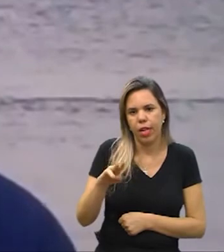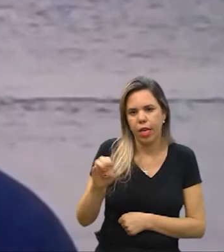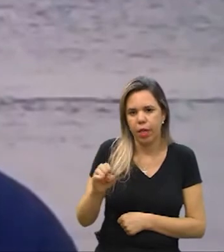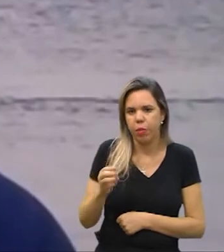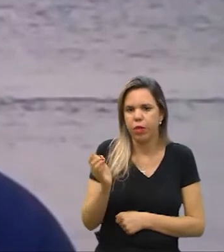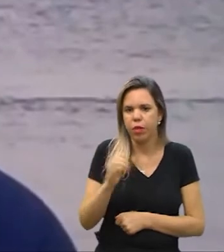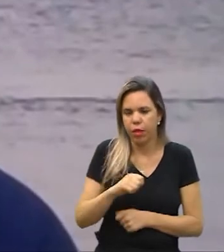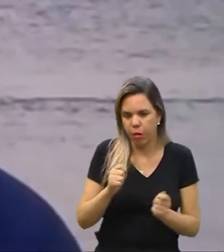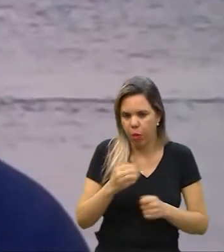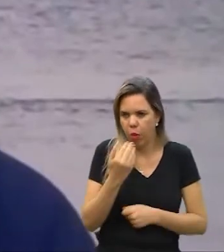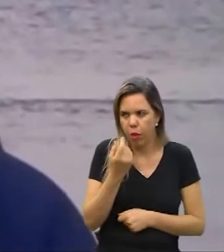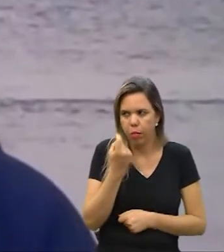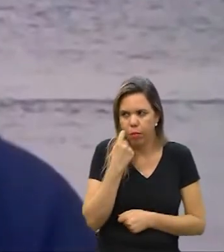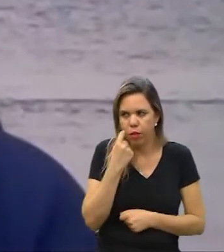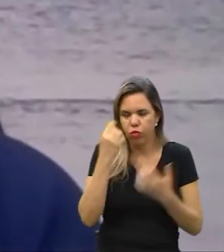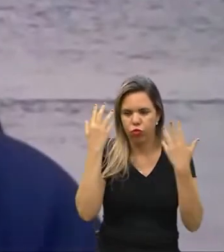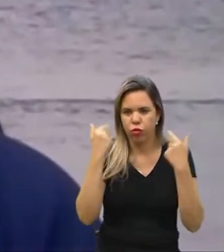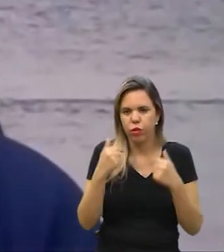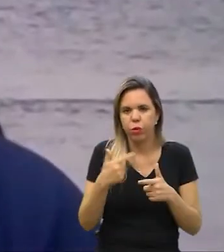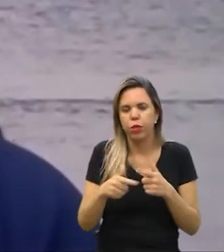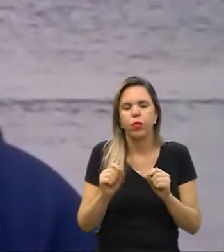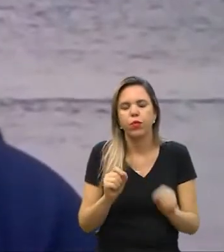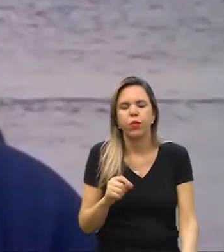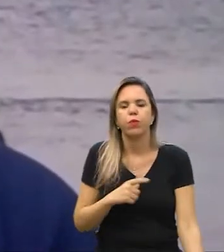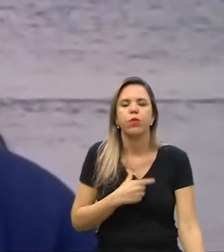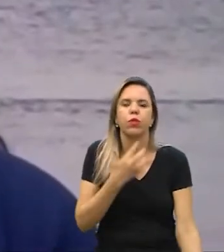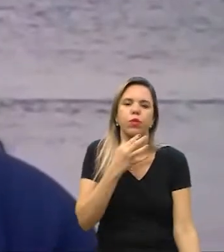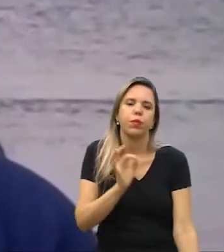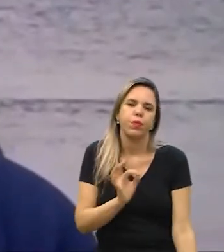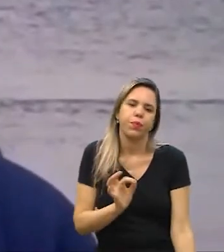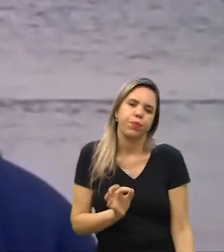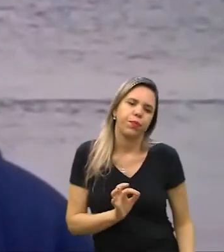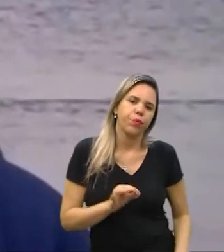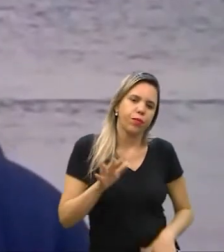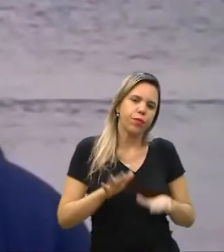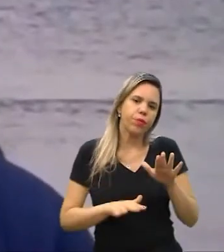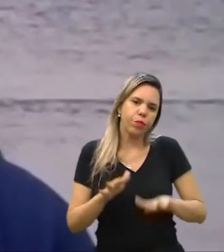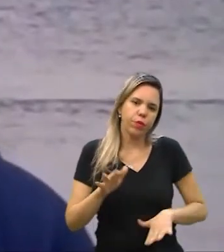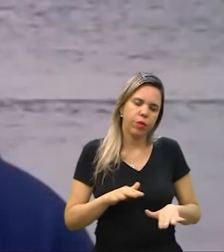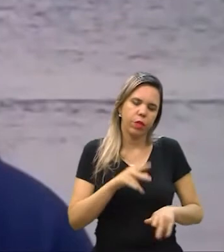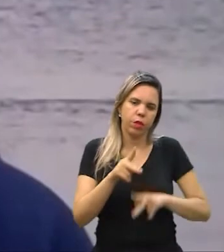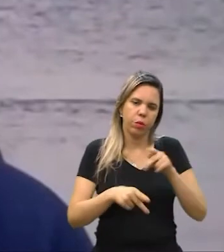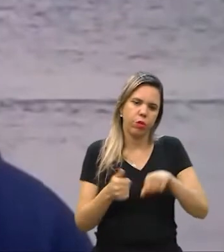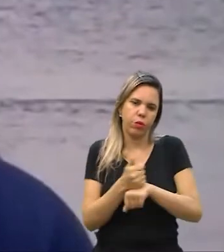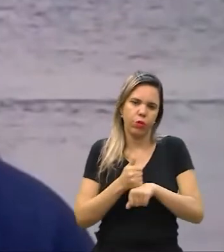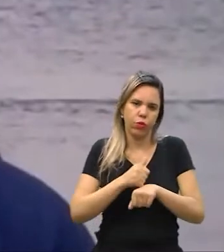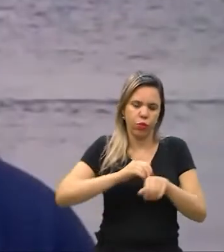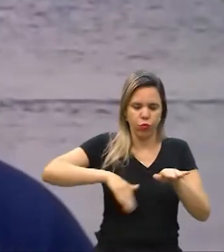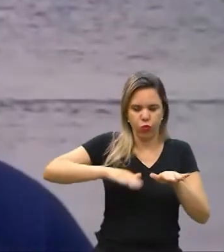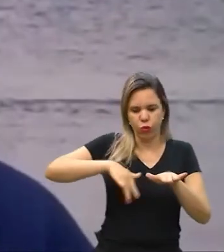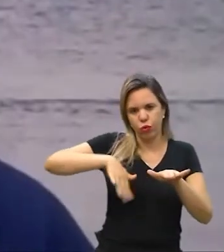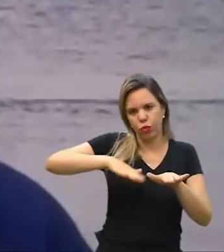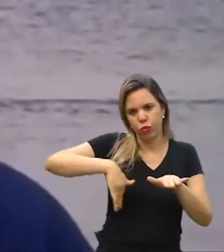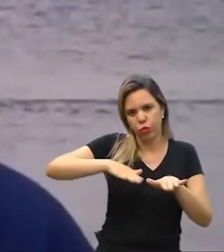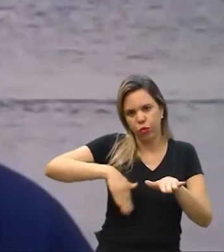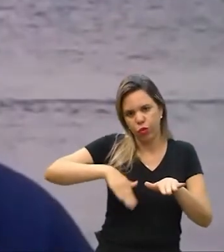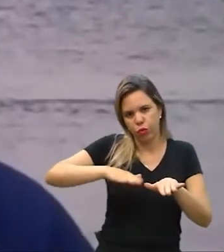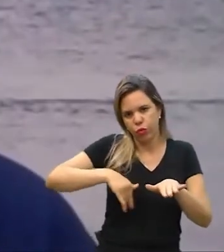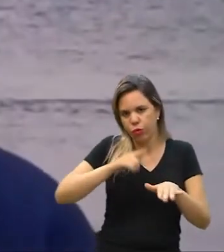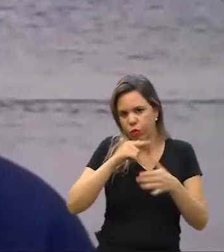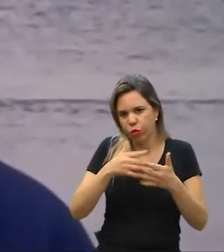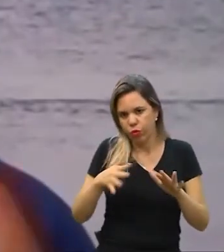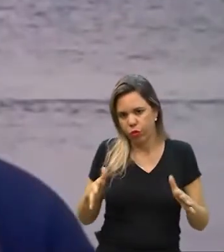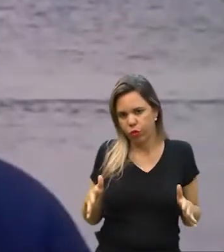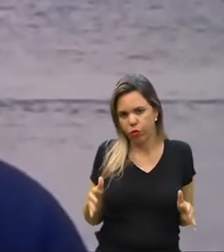tudo mais. O problema é que, como a gente também não conhece, às vezes os mergulhadores estão na